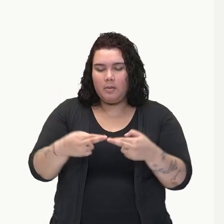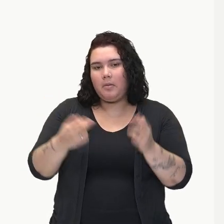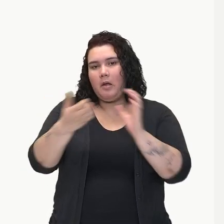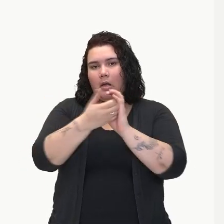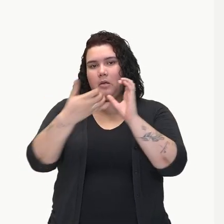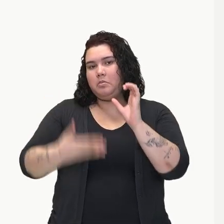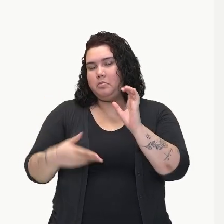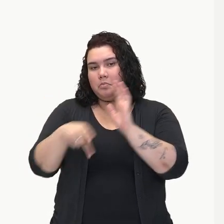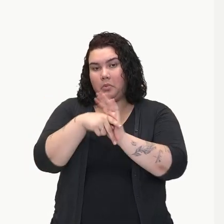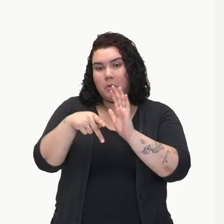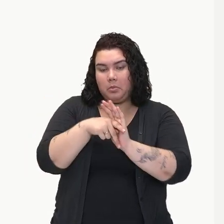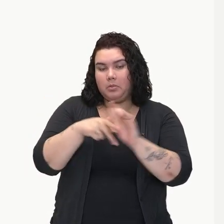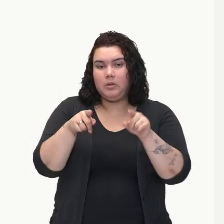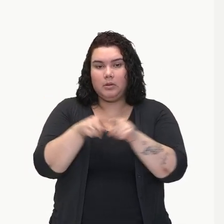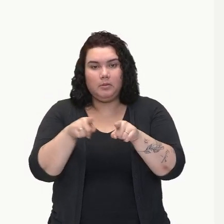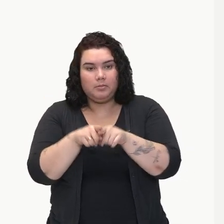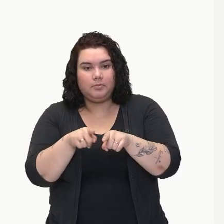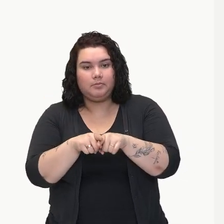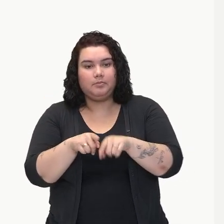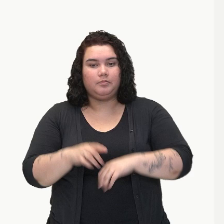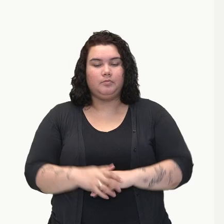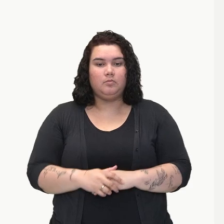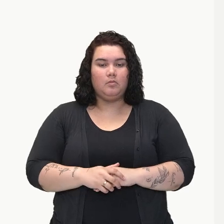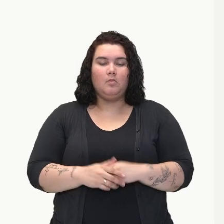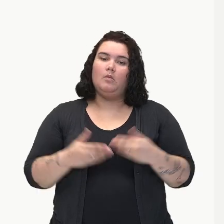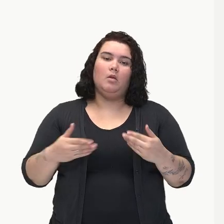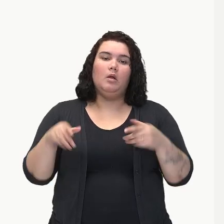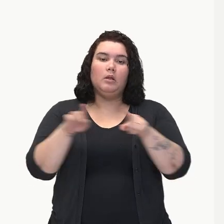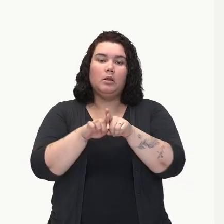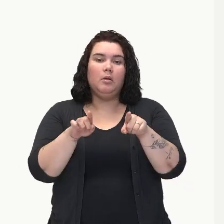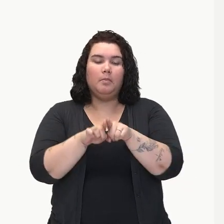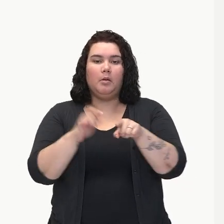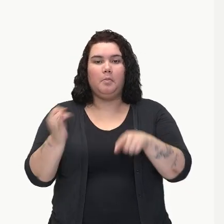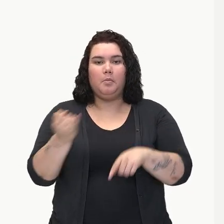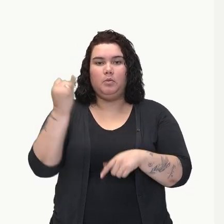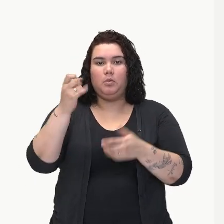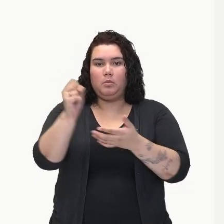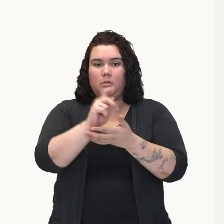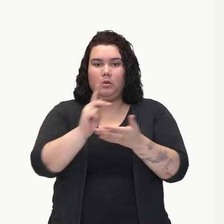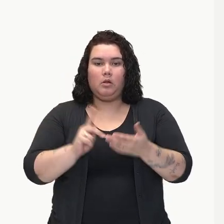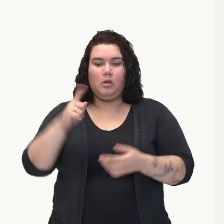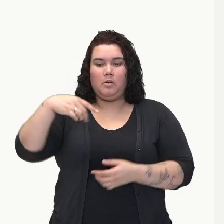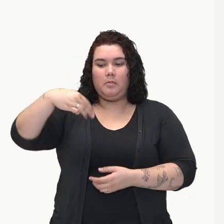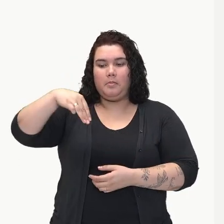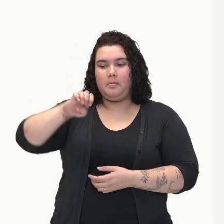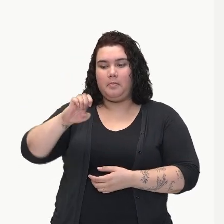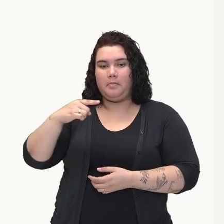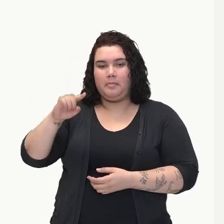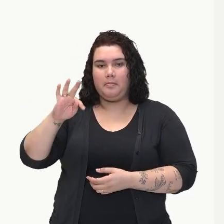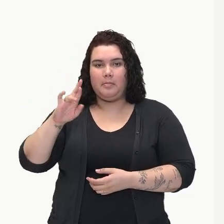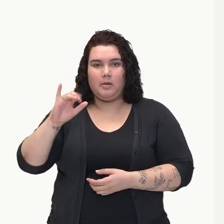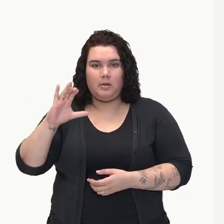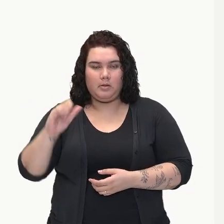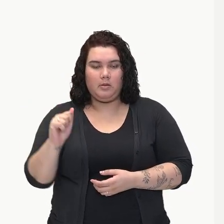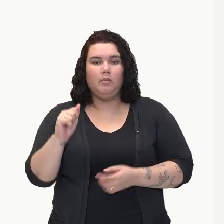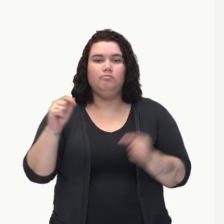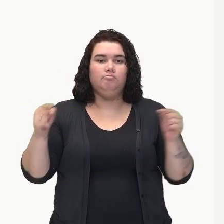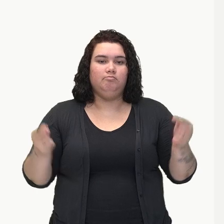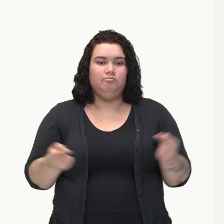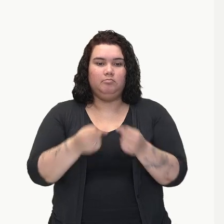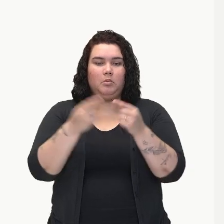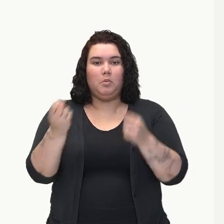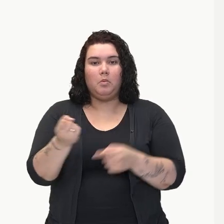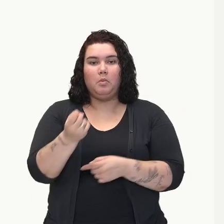disso. Além da métrica, uma coisa importante em poemas métrica, é um pouquinho mais avançado, mas tem a ver com o